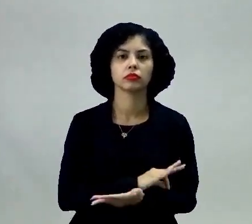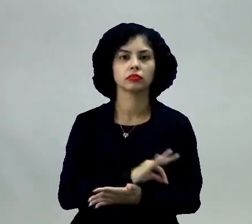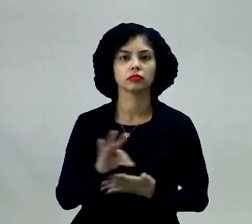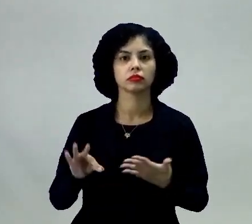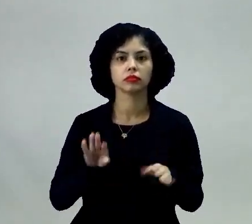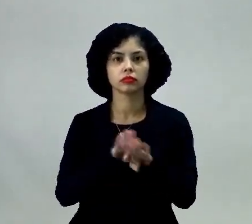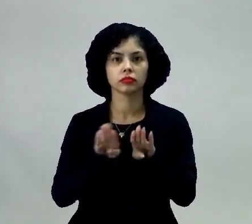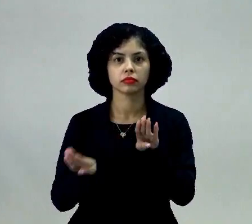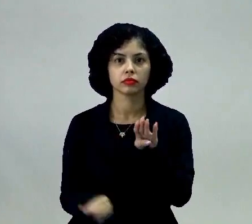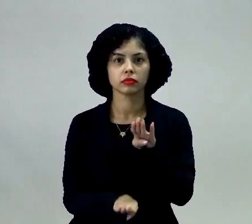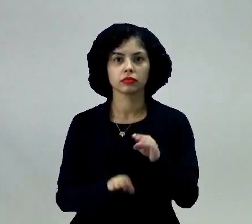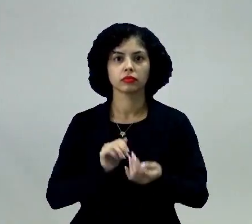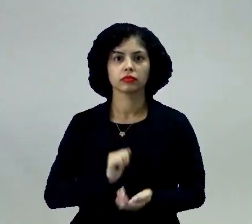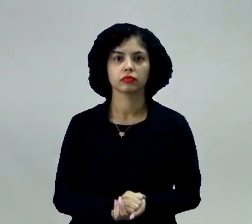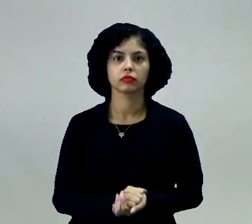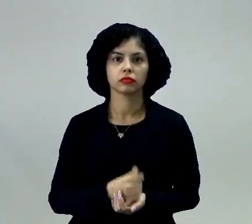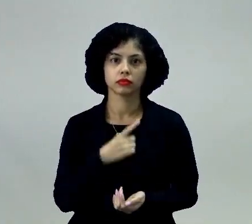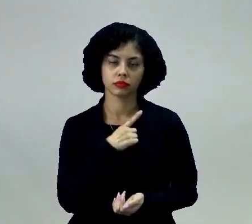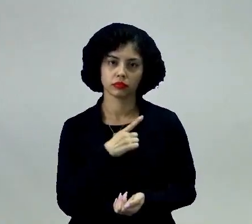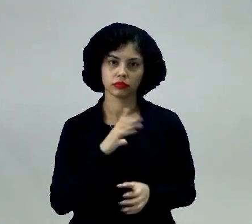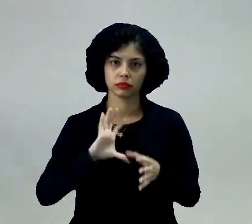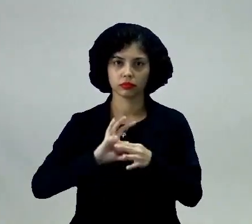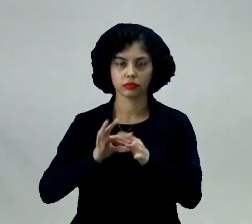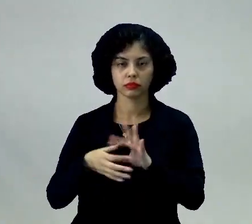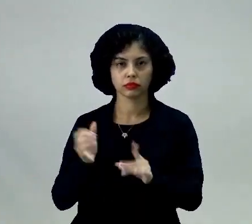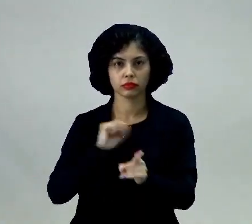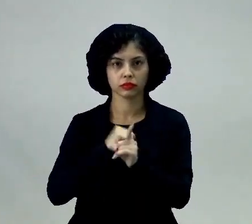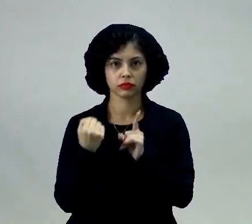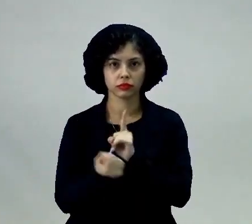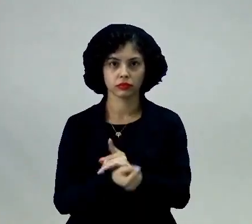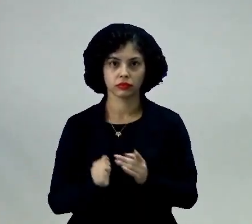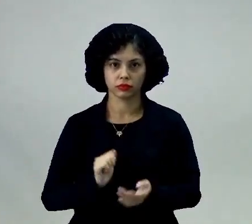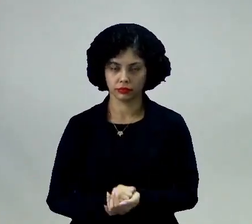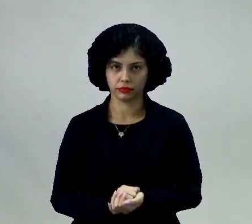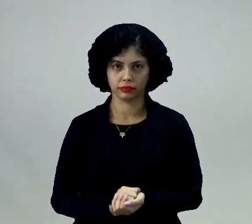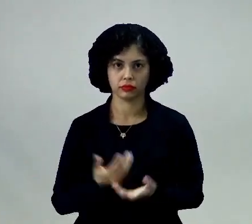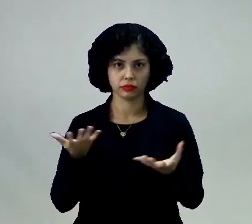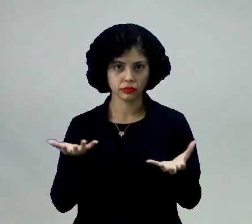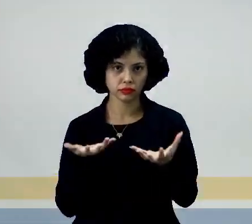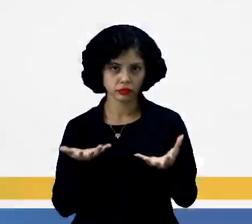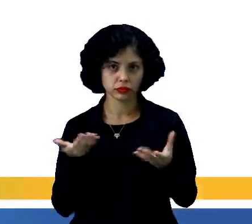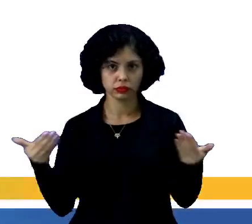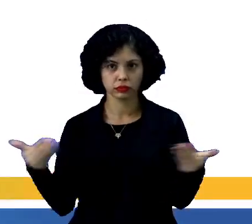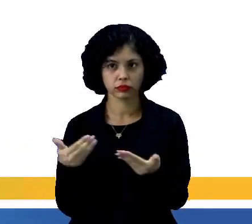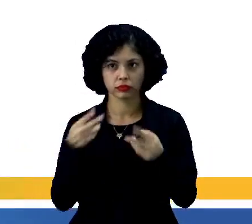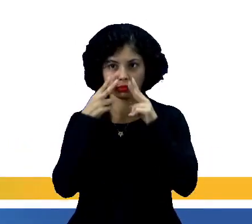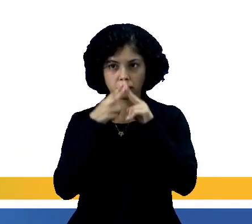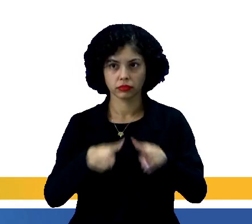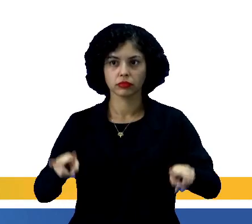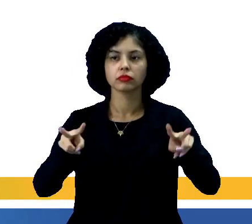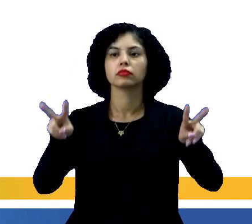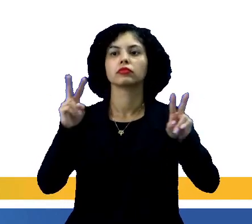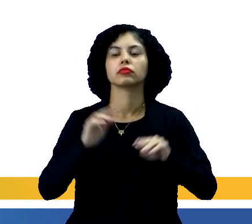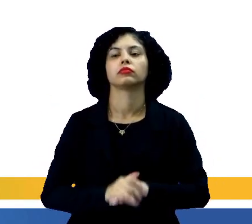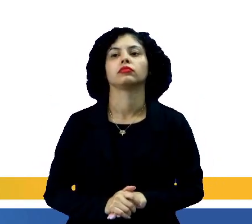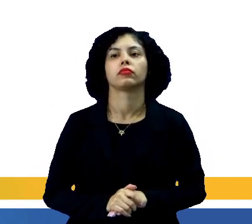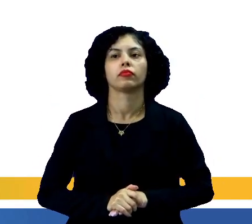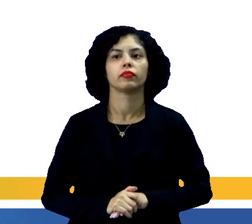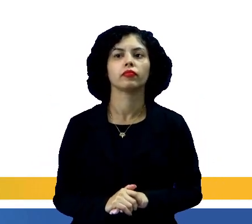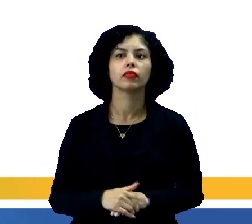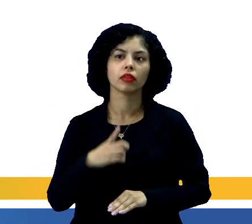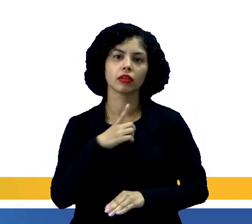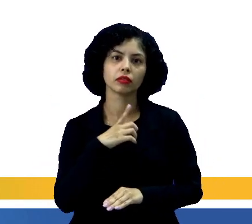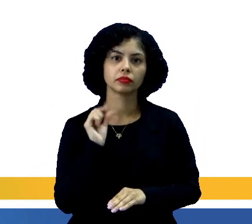de desigualdade existente no contexto social. Agora eu quero que vocês visualizem uma imagem. Nós temos